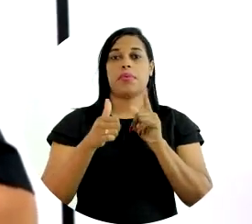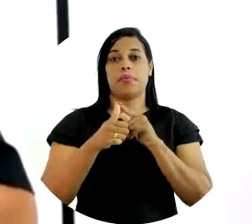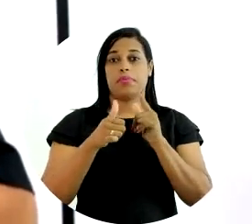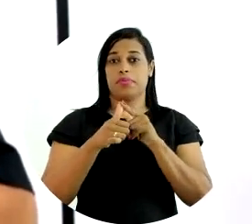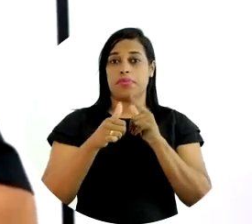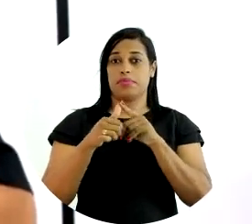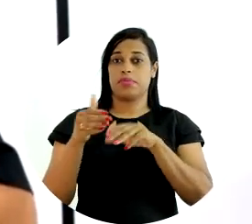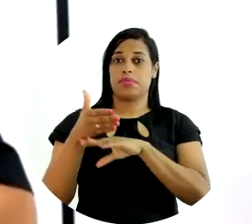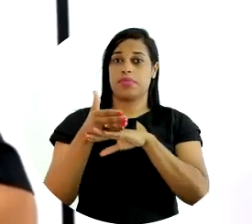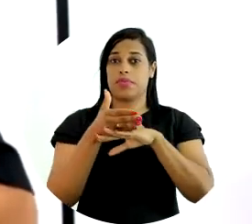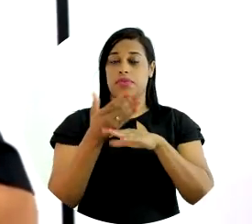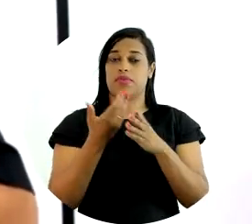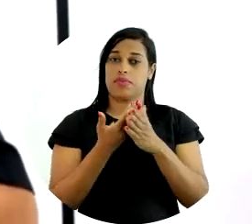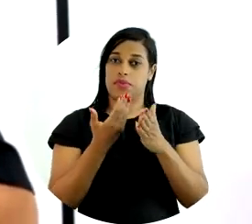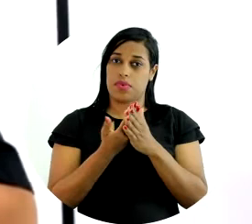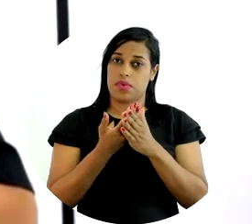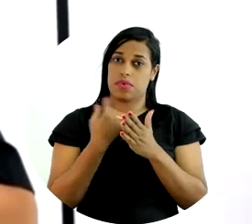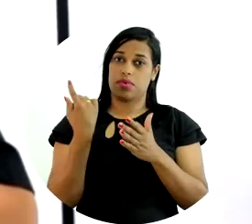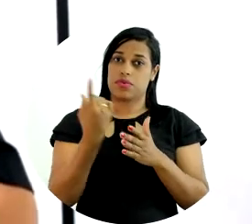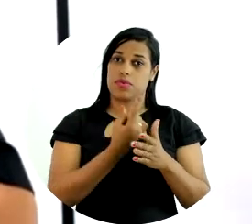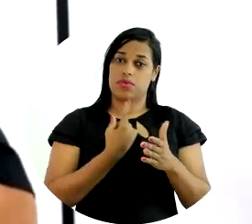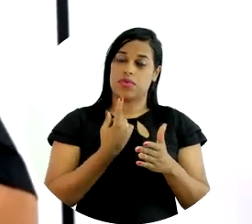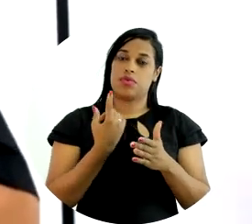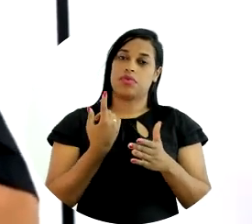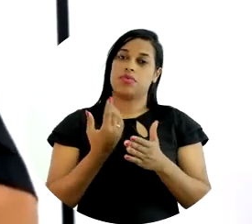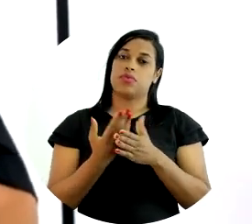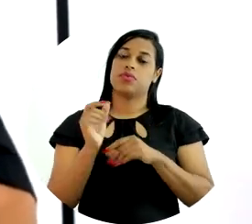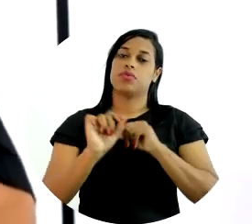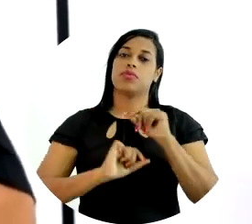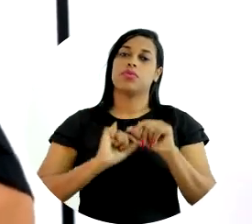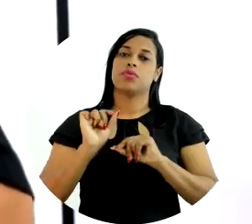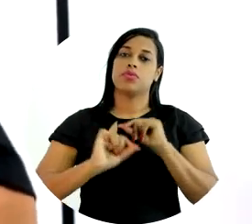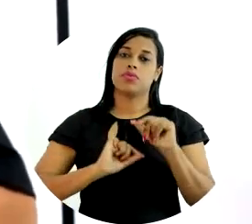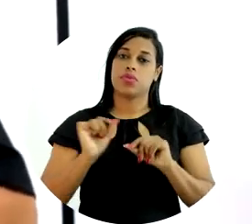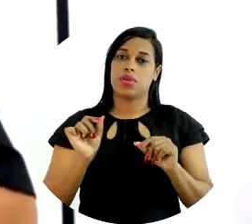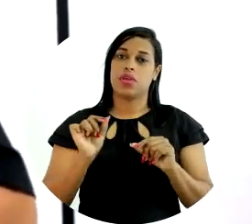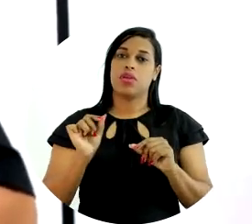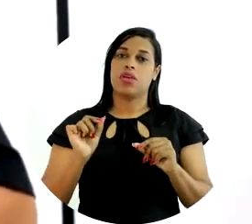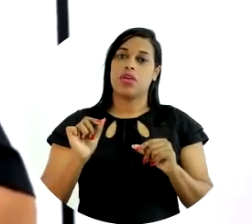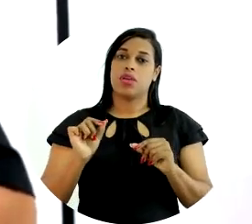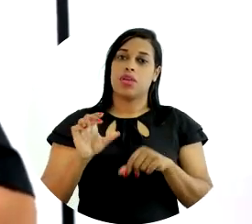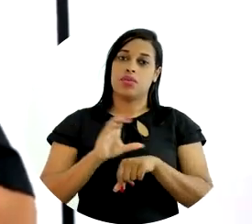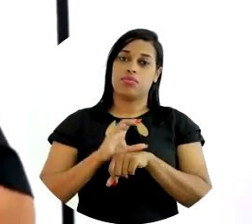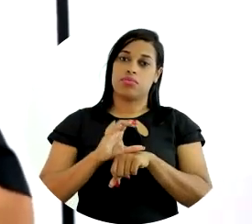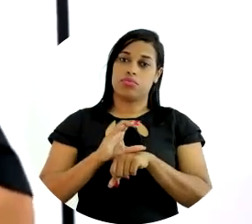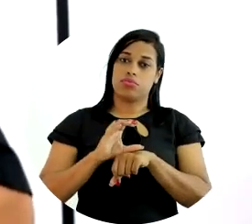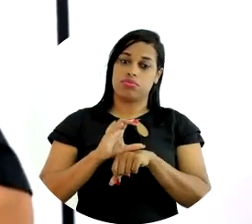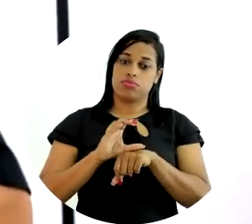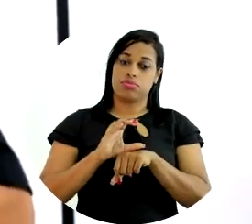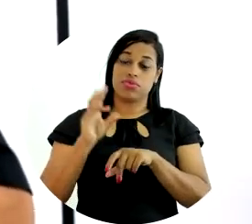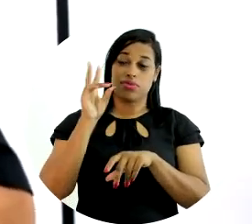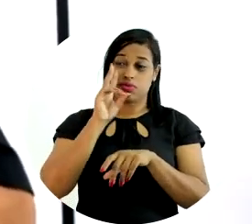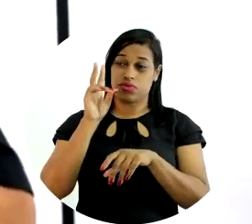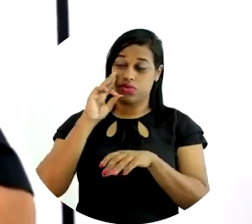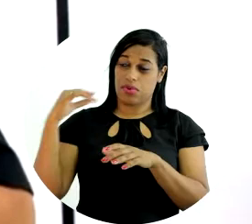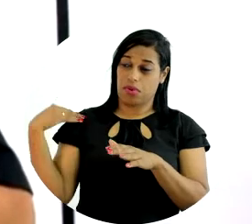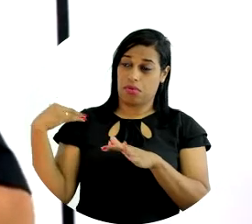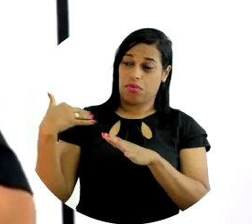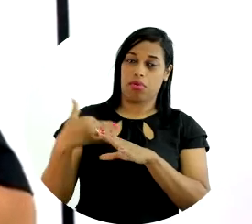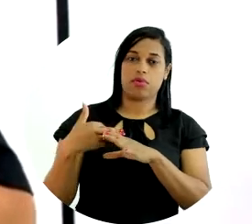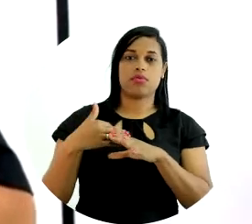desta primeiro vídeo aula onde nós estaremos estudando a questão da construção histórica